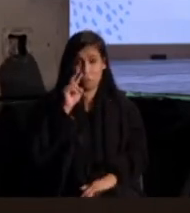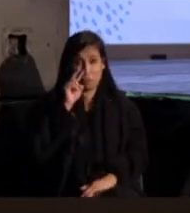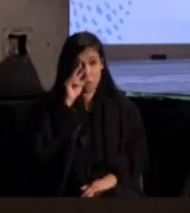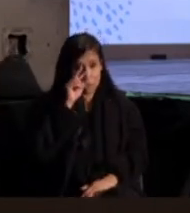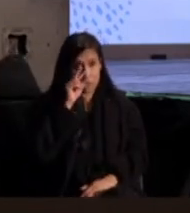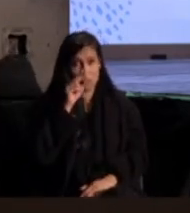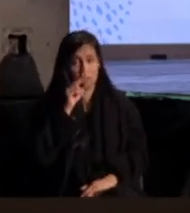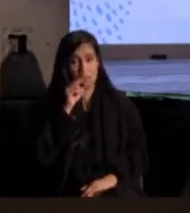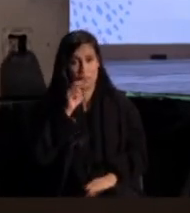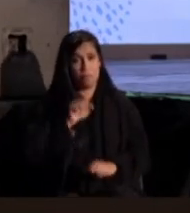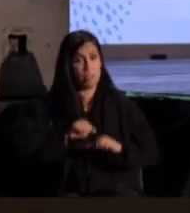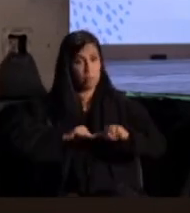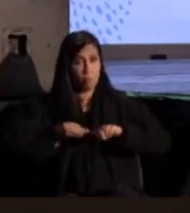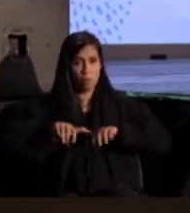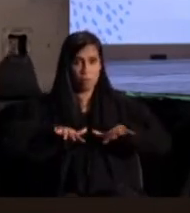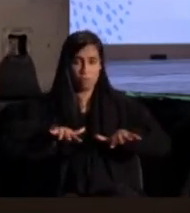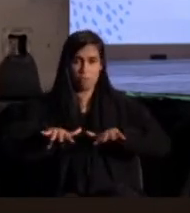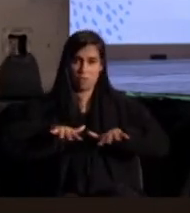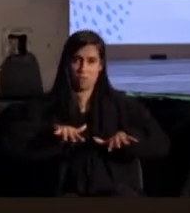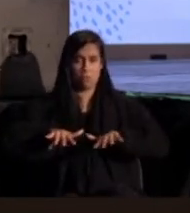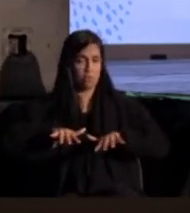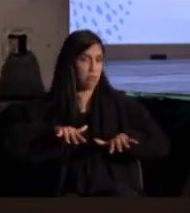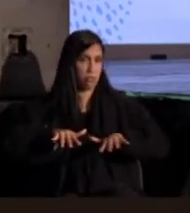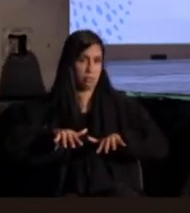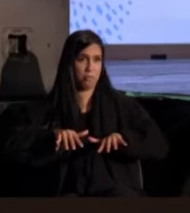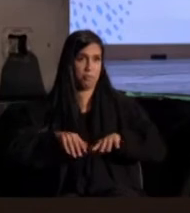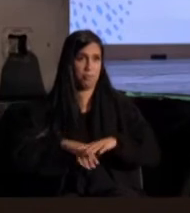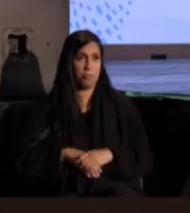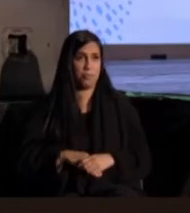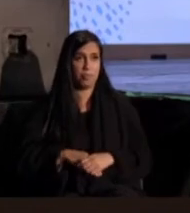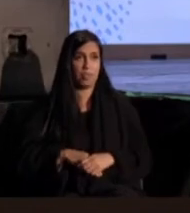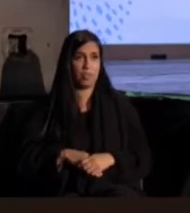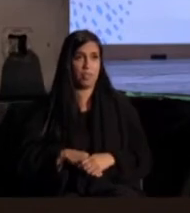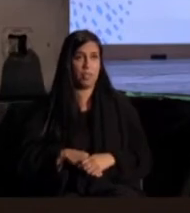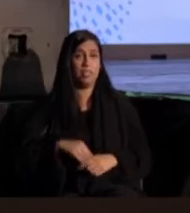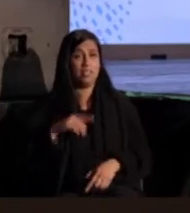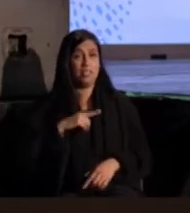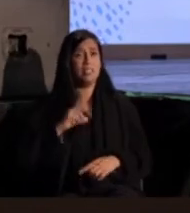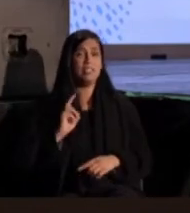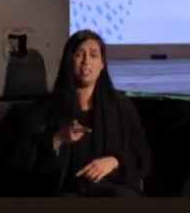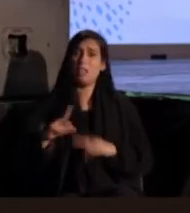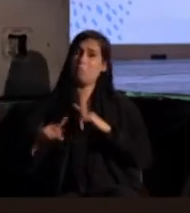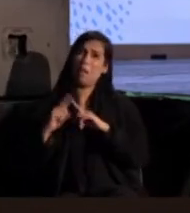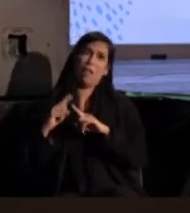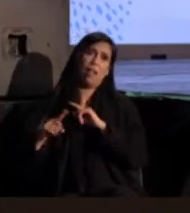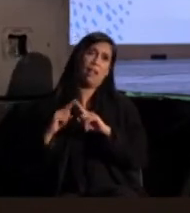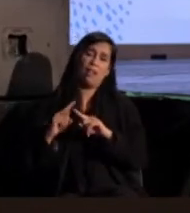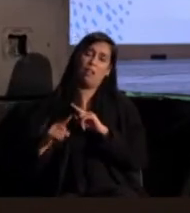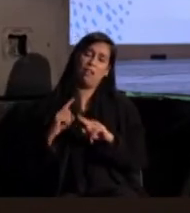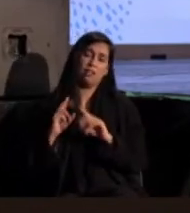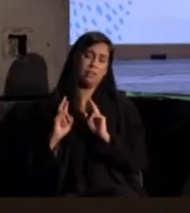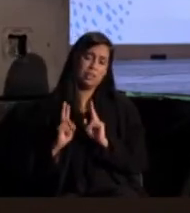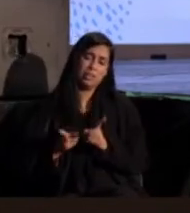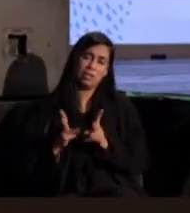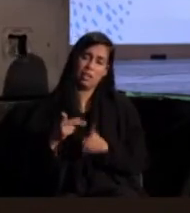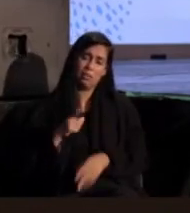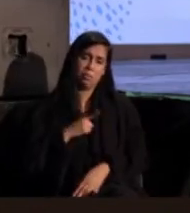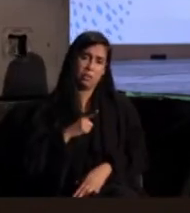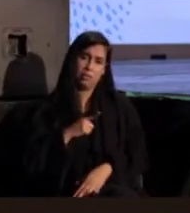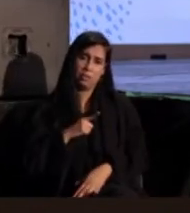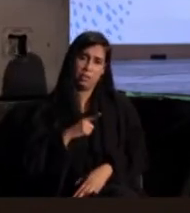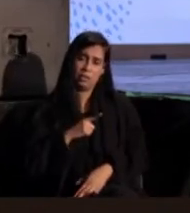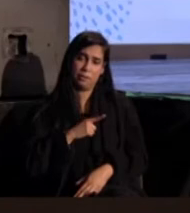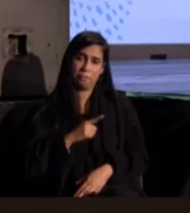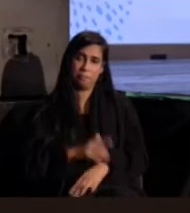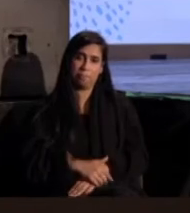ela mobiliza. Então, é na disputa, ela sempre numa disputa, é um pouco